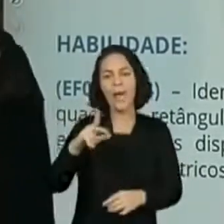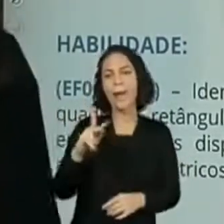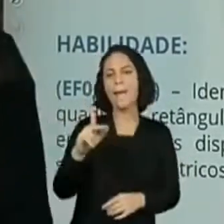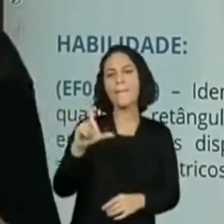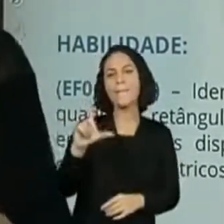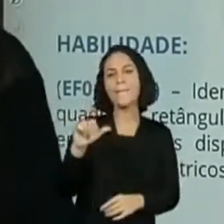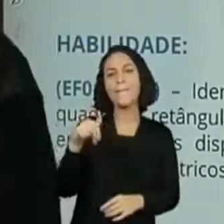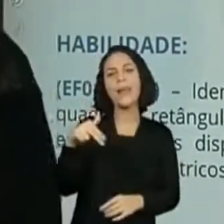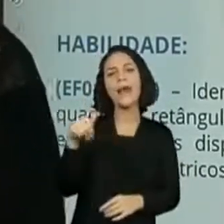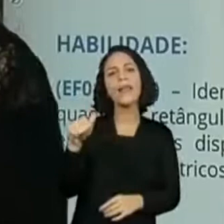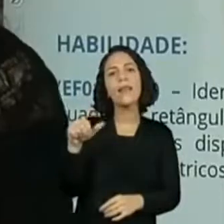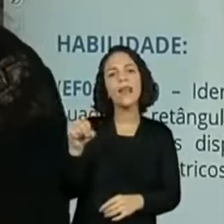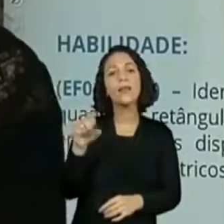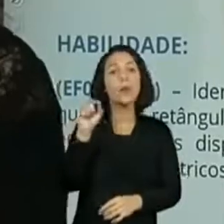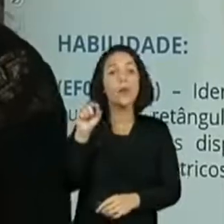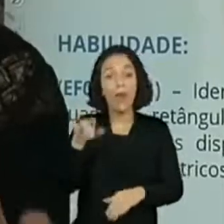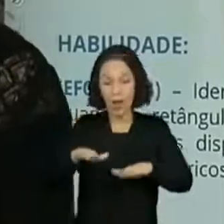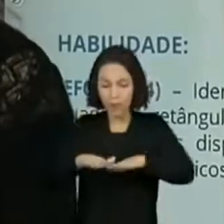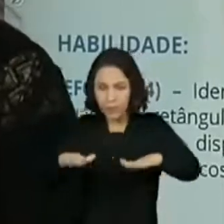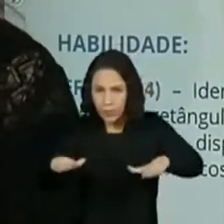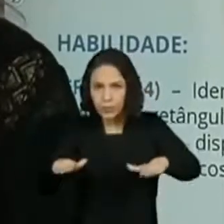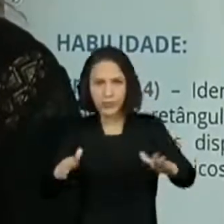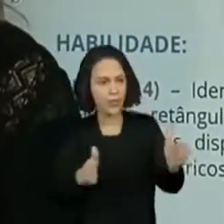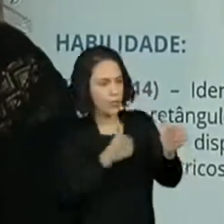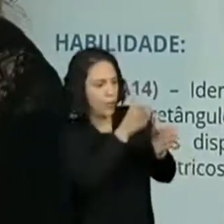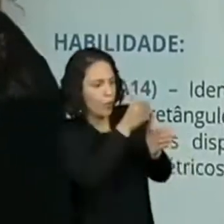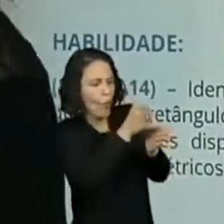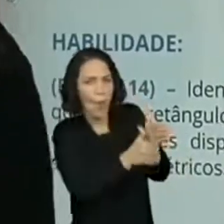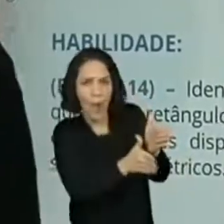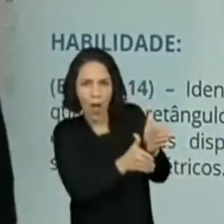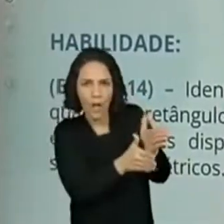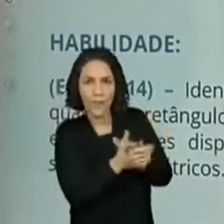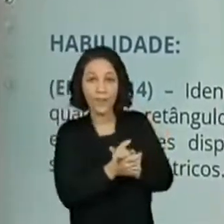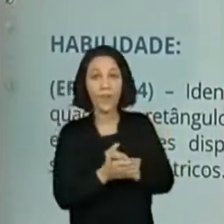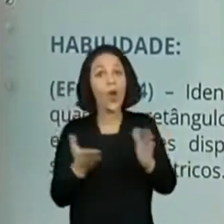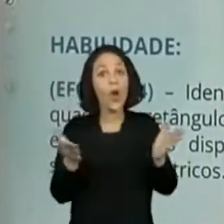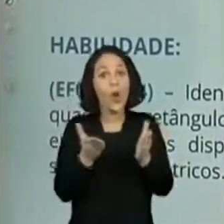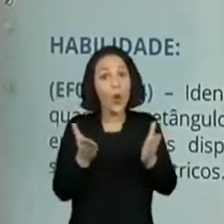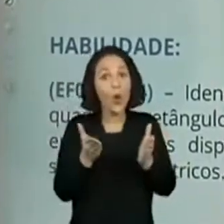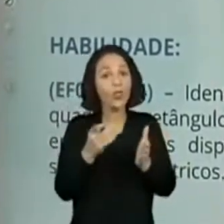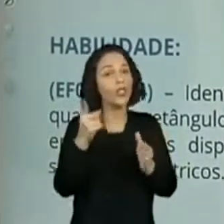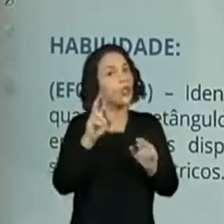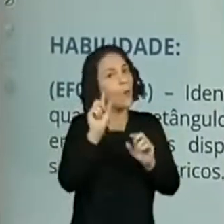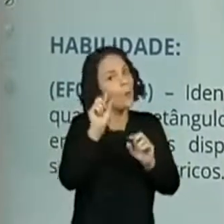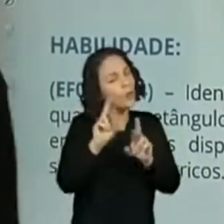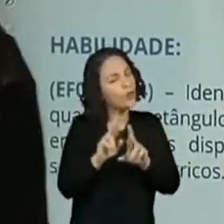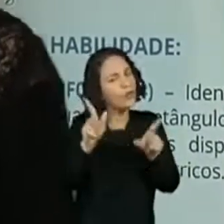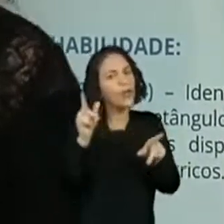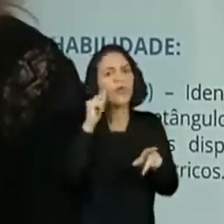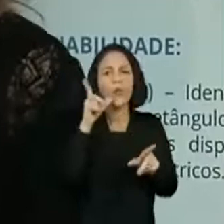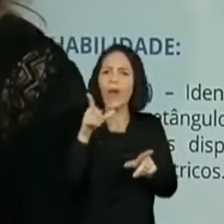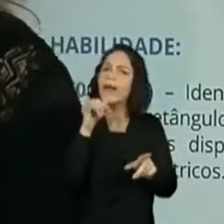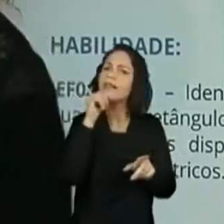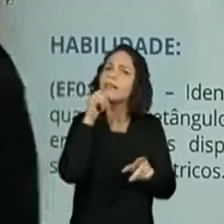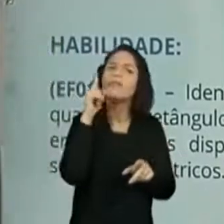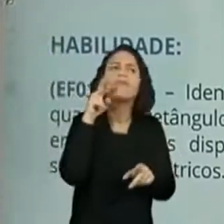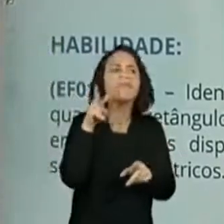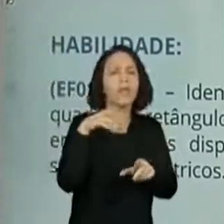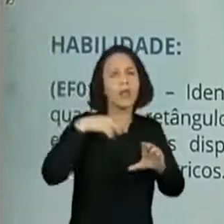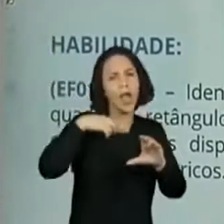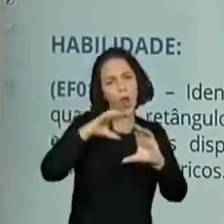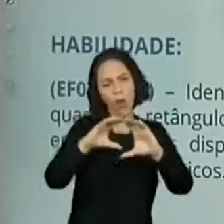aqui. Olhando para os formatos do que tem aí ao seu redor, o que a gente pode pensar, né? Ele é arredondado, ele